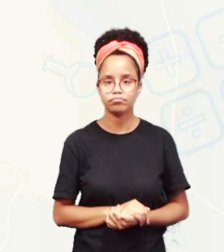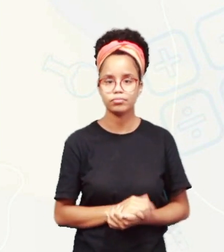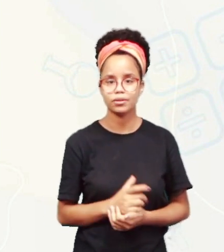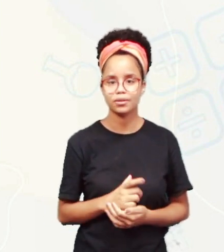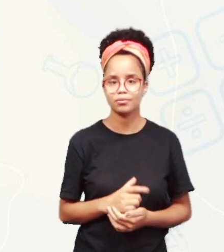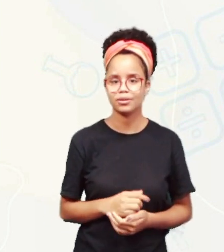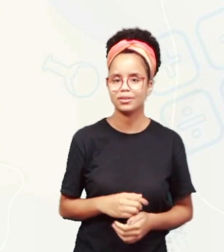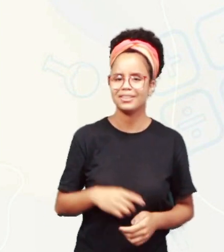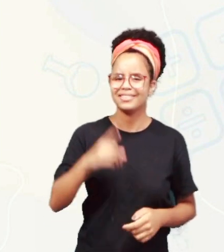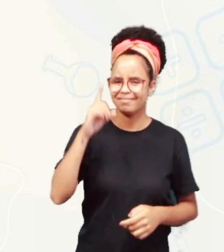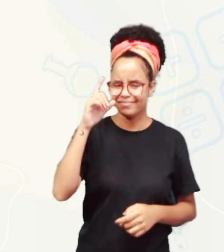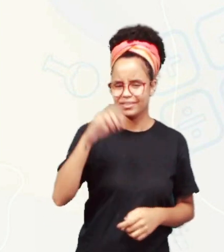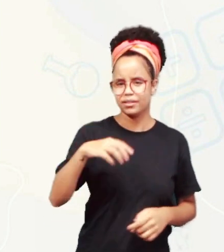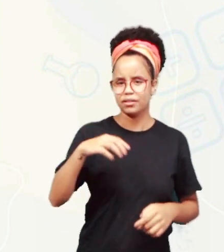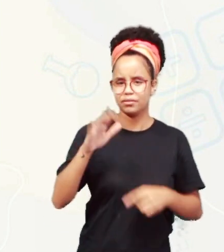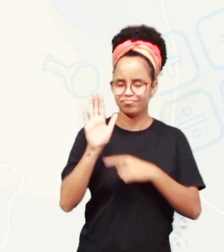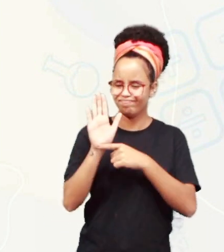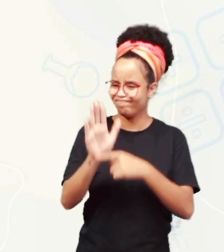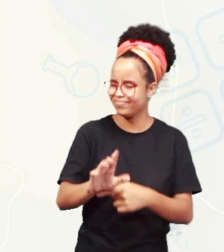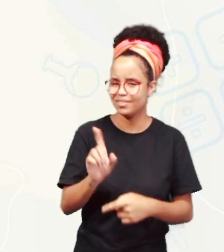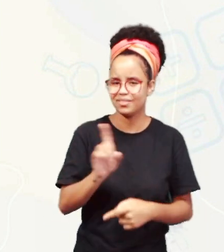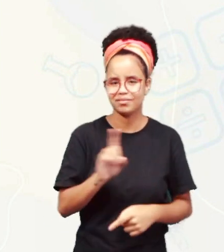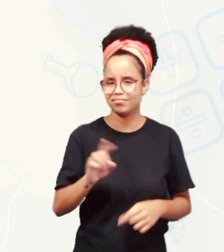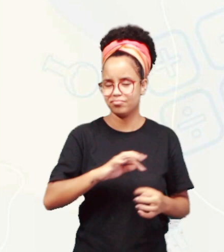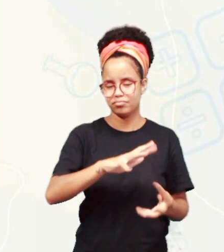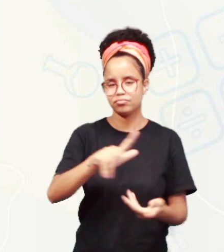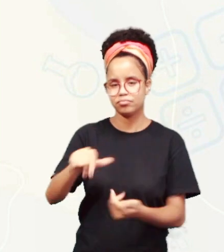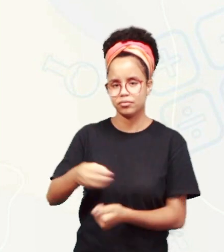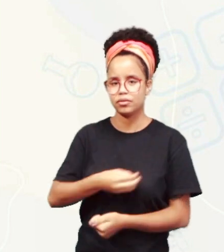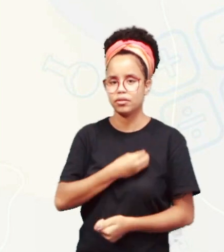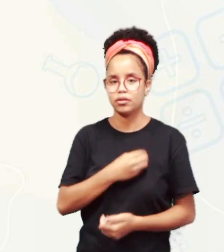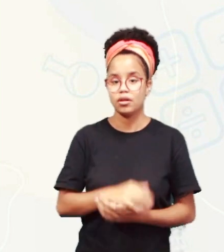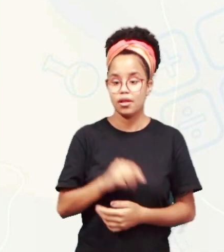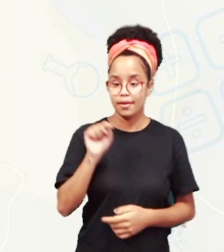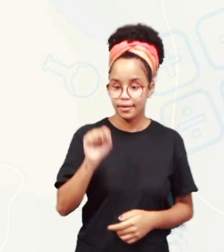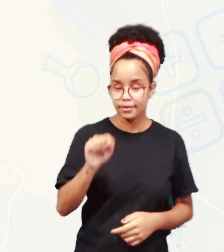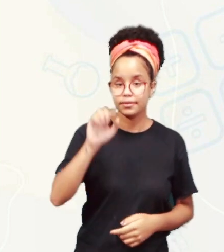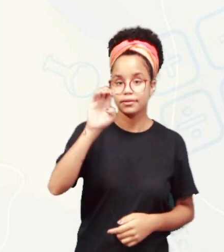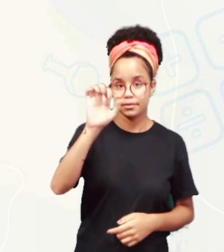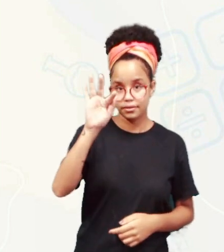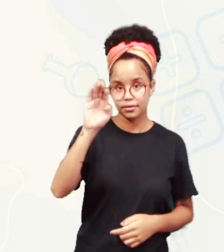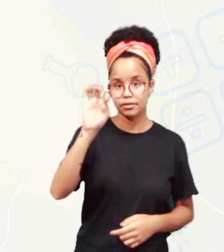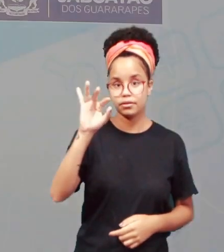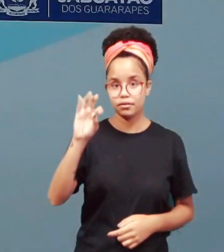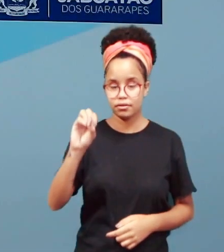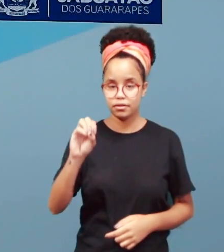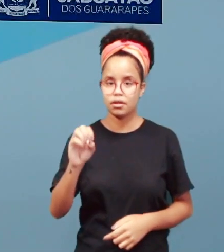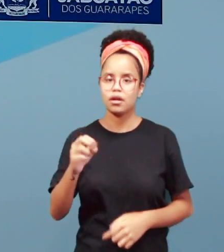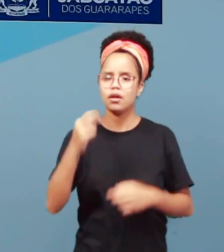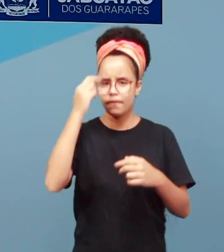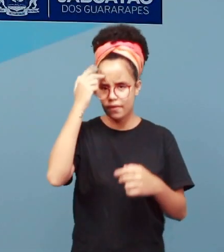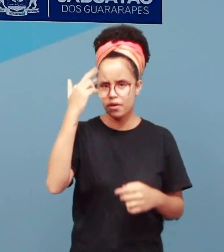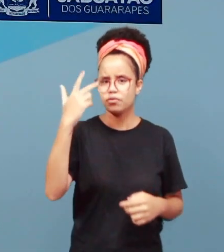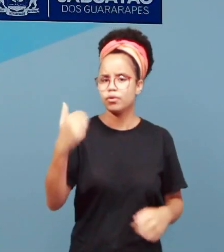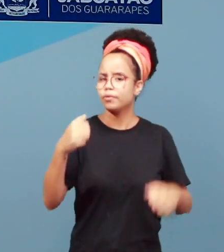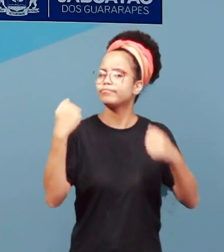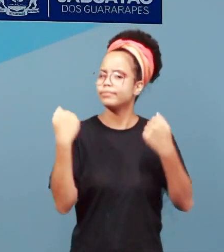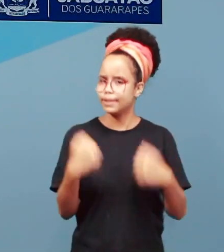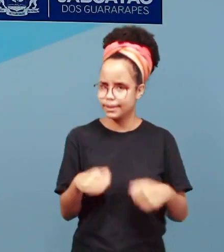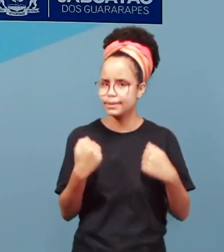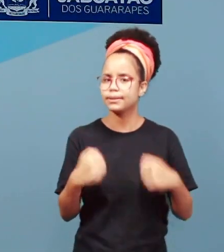prejudicando a vida na terra mas uma coisa que vocês precisam entender o efeito estufa natural ele é